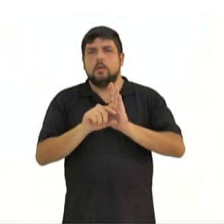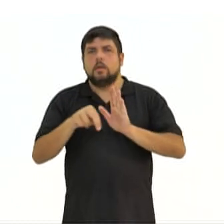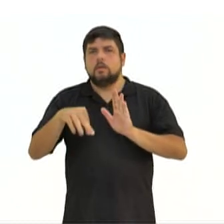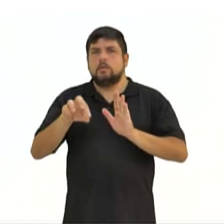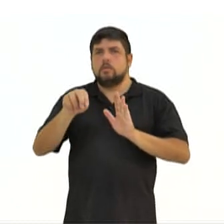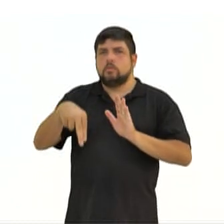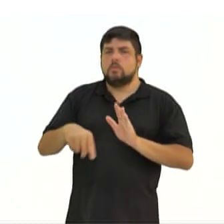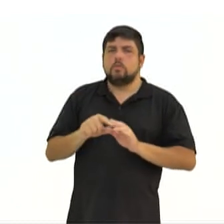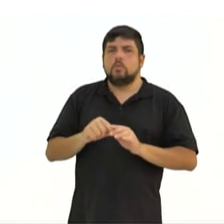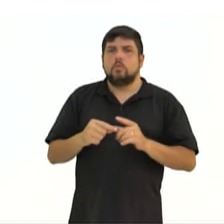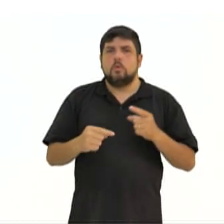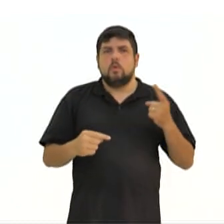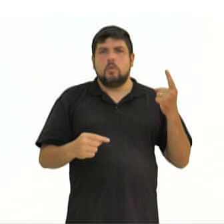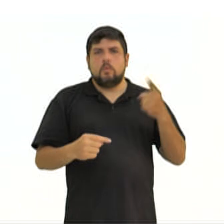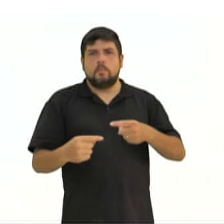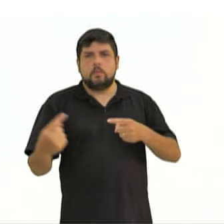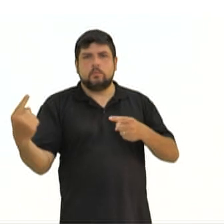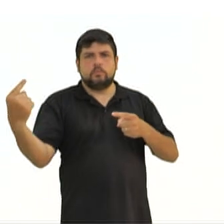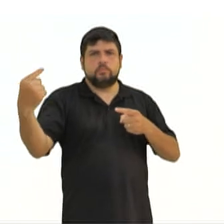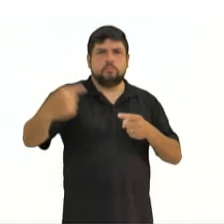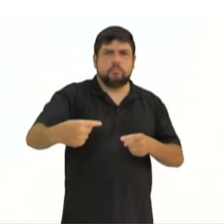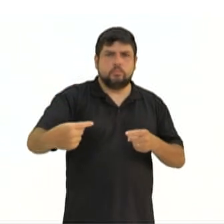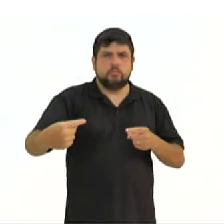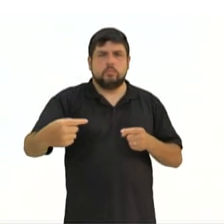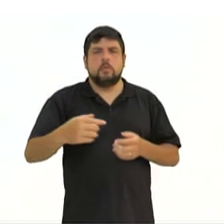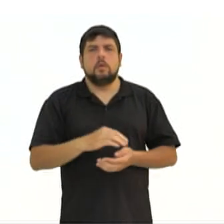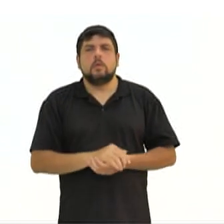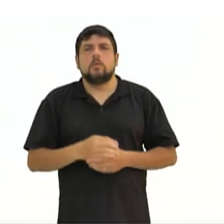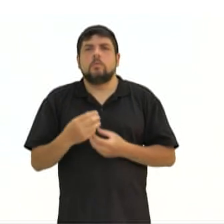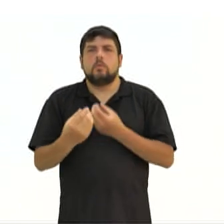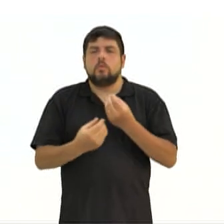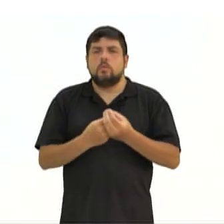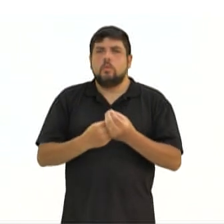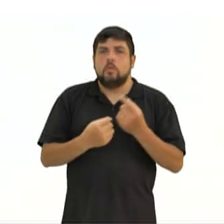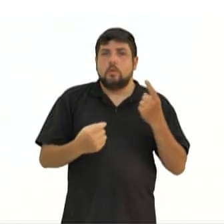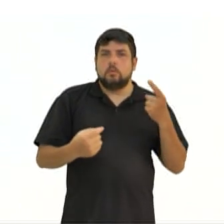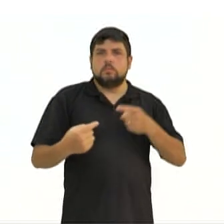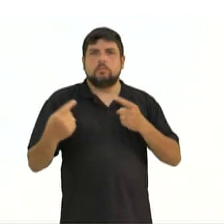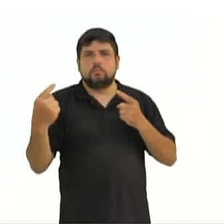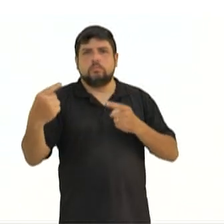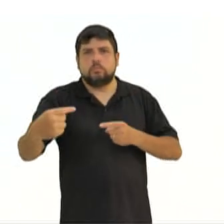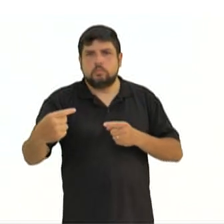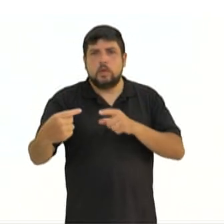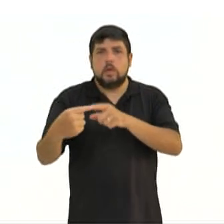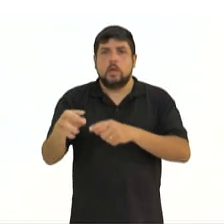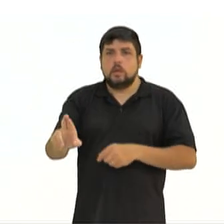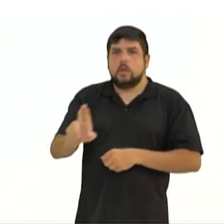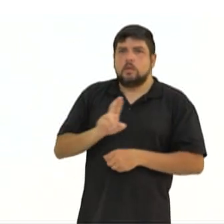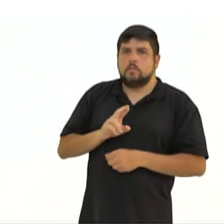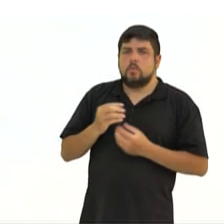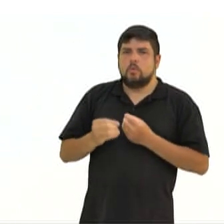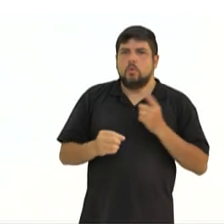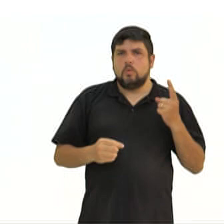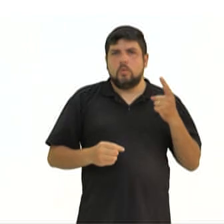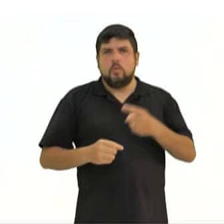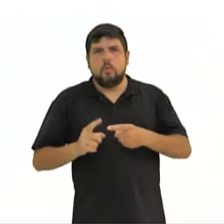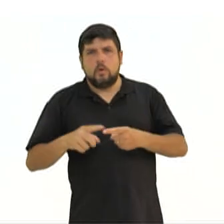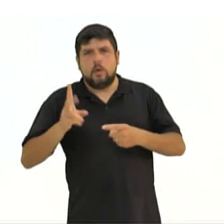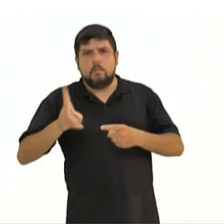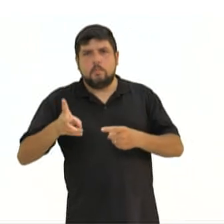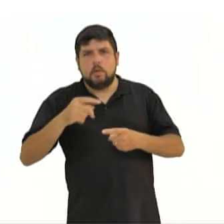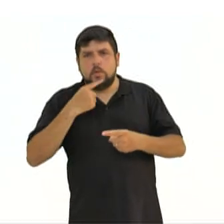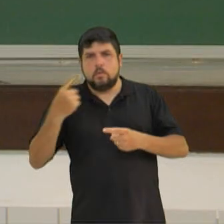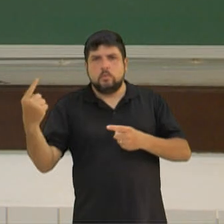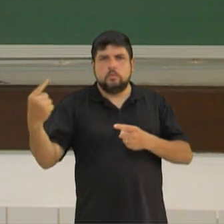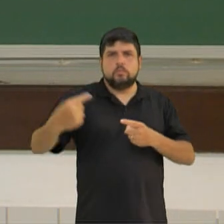ação e reação, tá? É aquela lei que a gente viu que a reação, a resposta, ela vem na mesma intensidade,